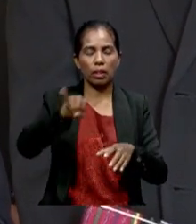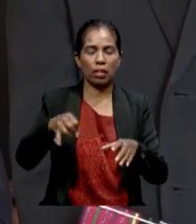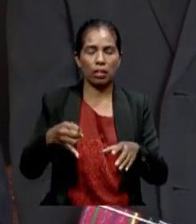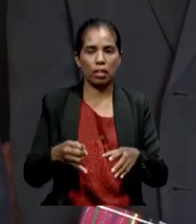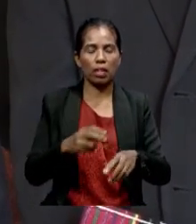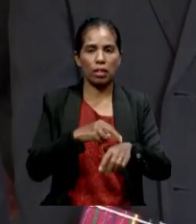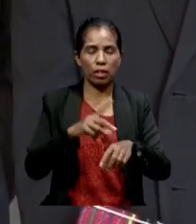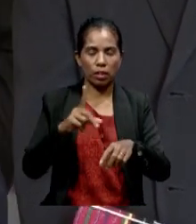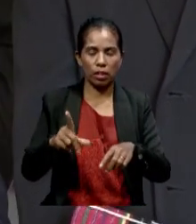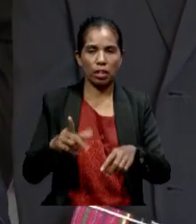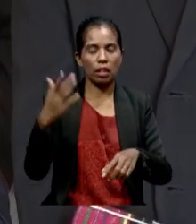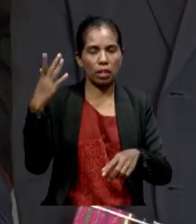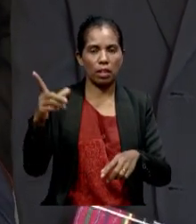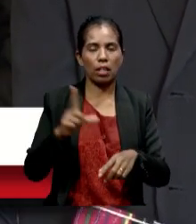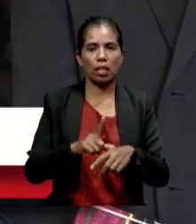a Lolotoe ne